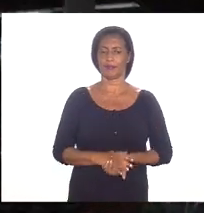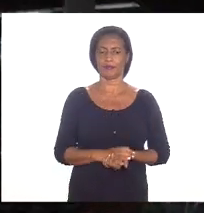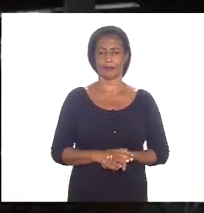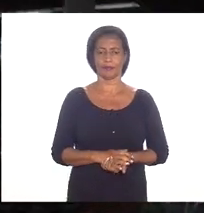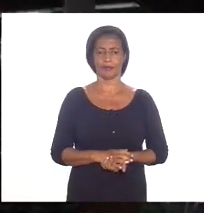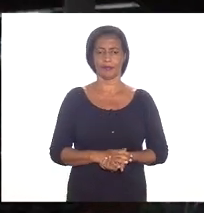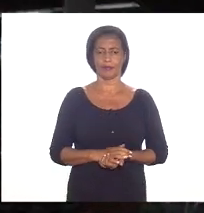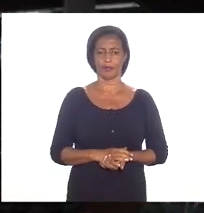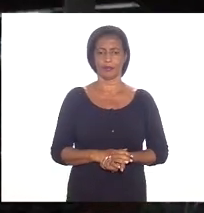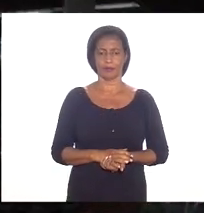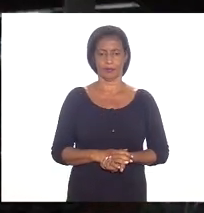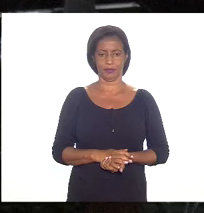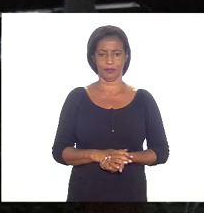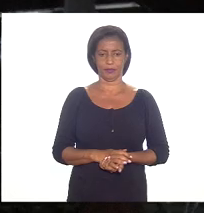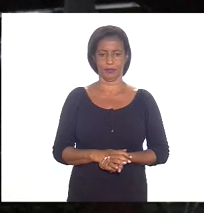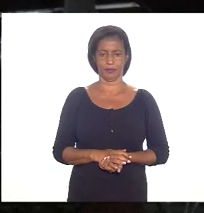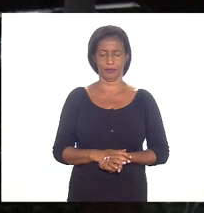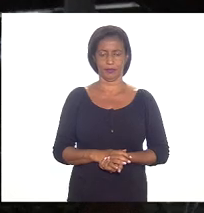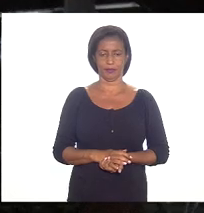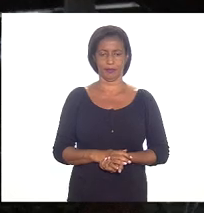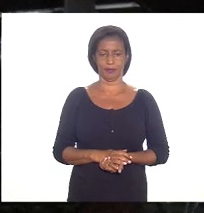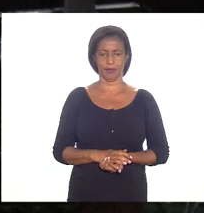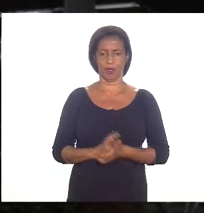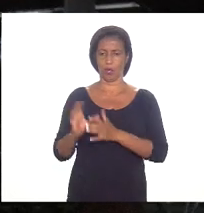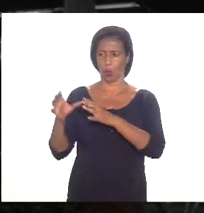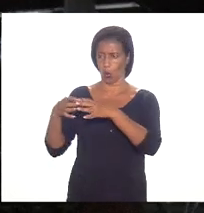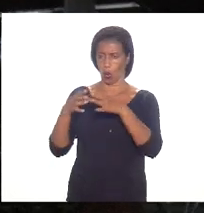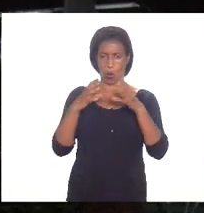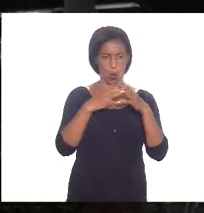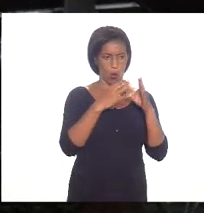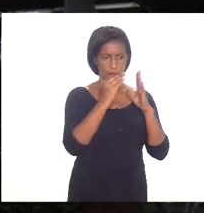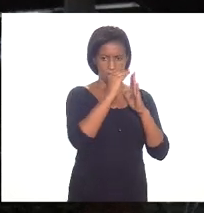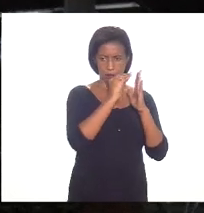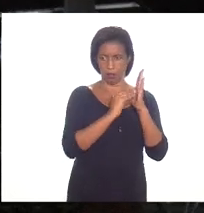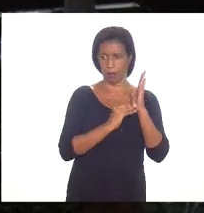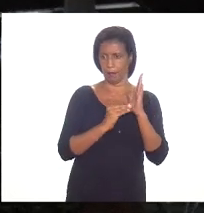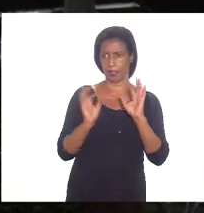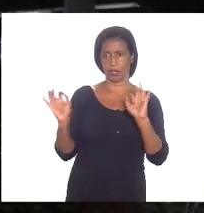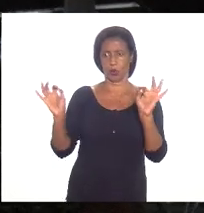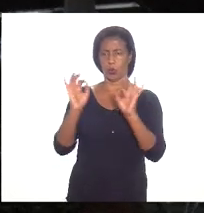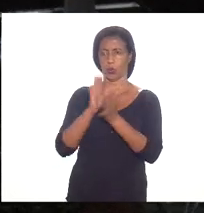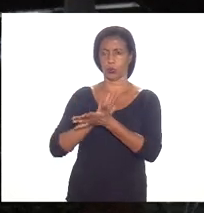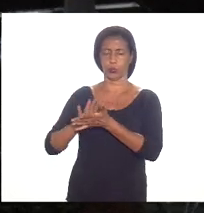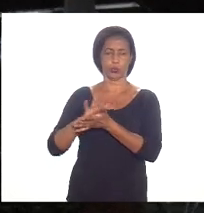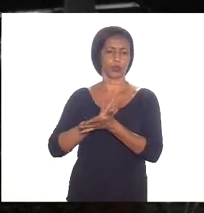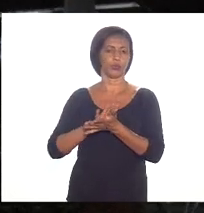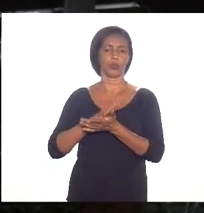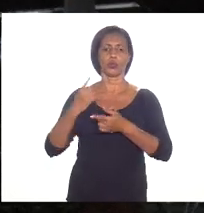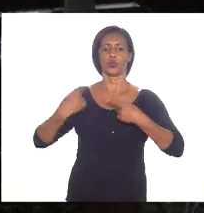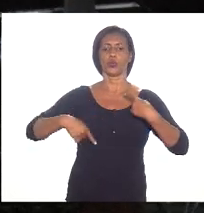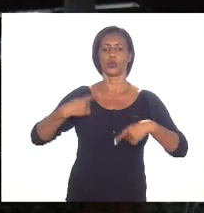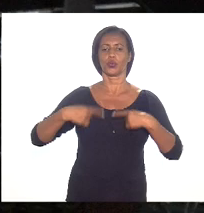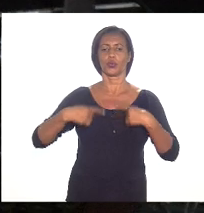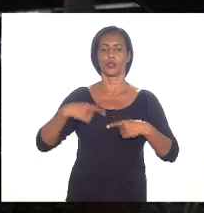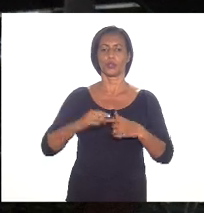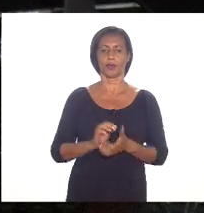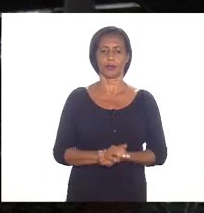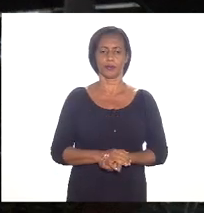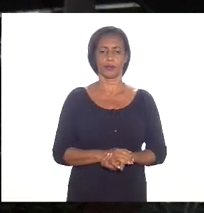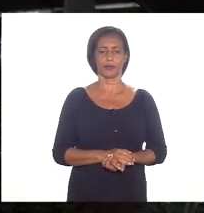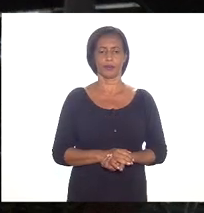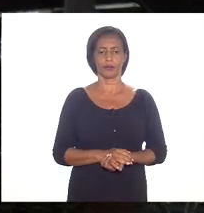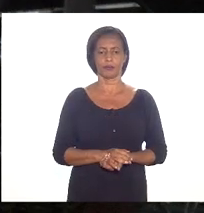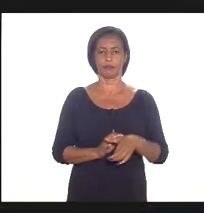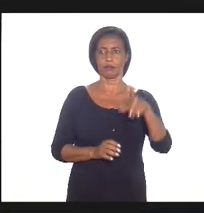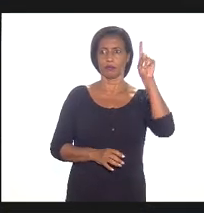Não havendo mais comissões para emitir pareceres, em discussão. Não havendo quem queira discutir...